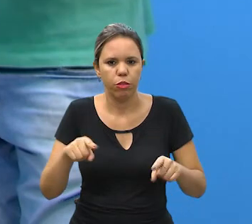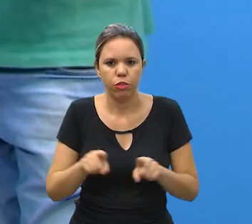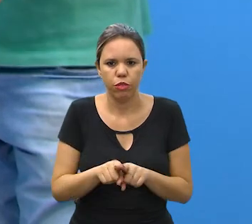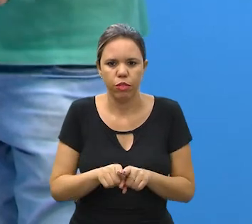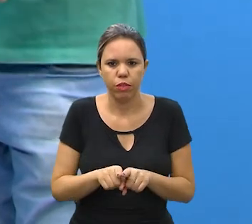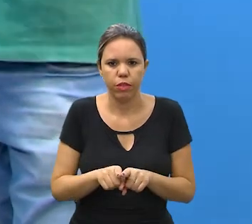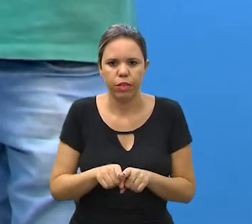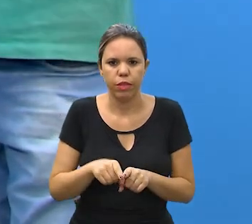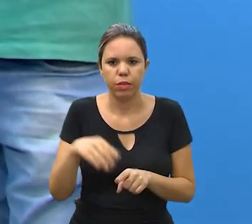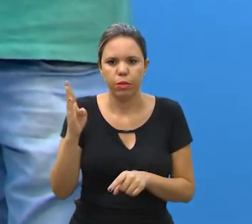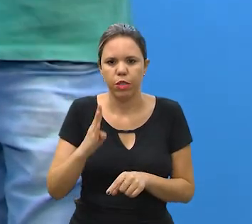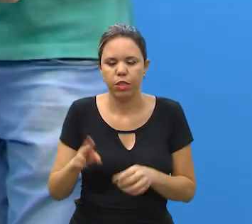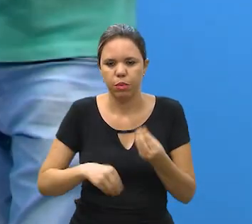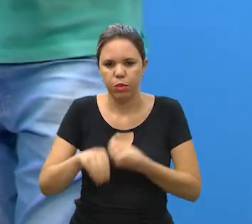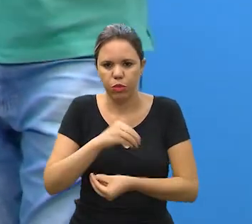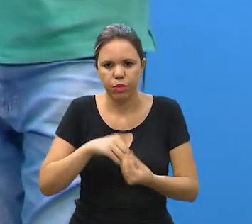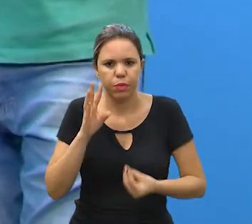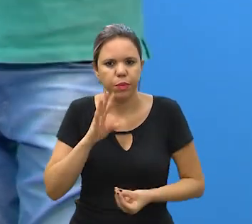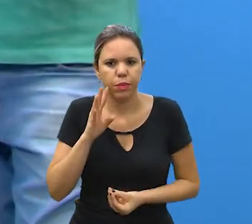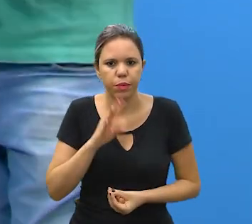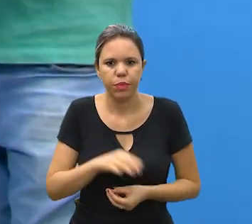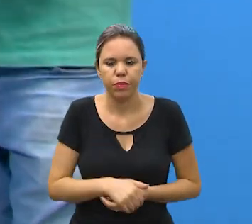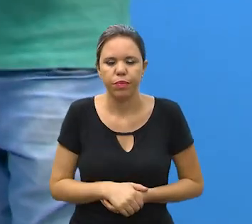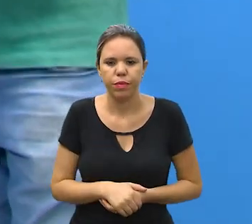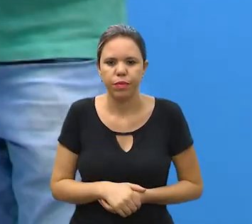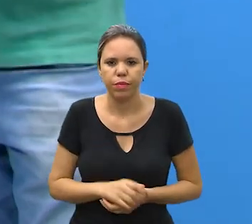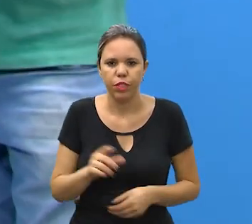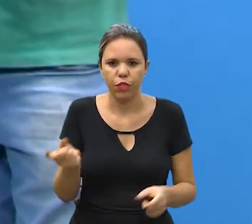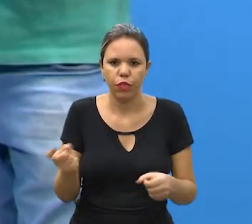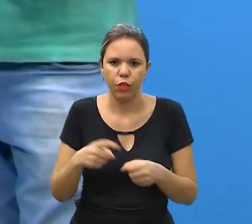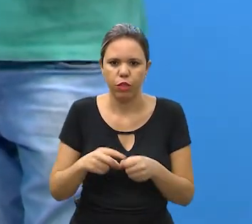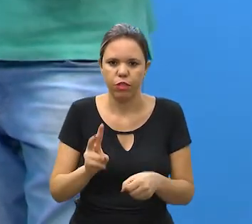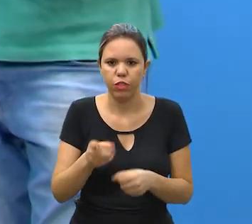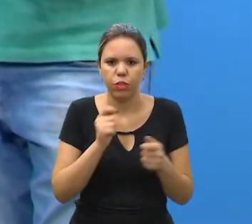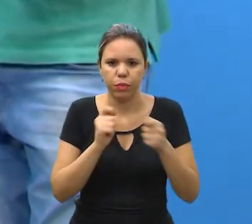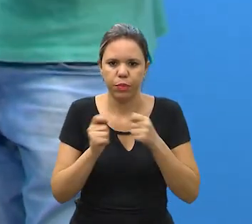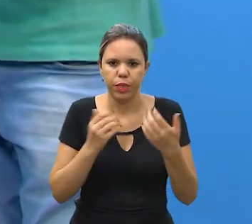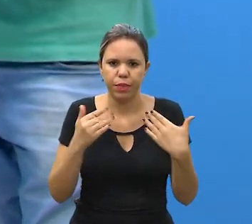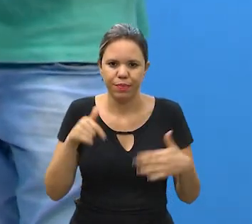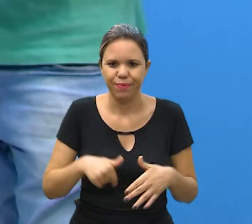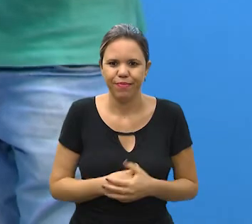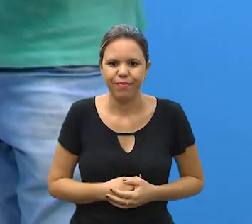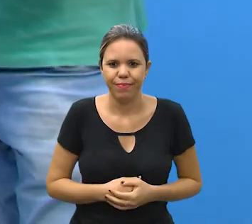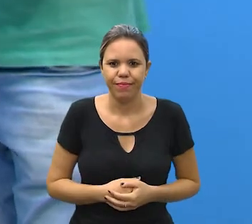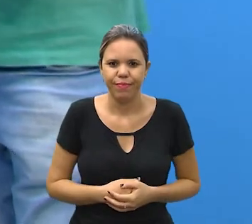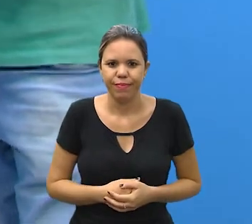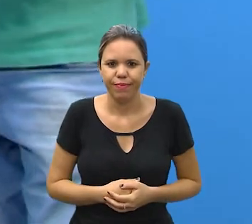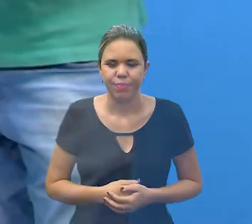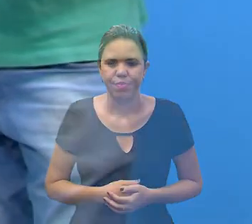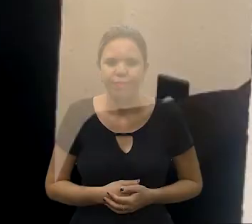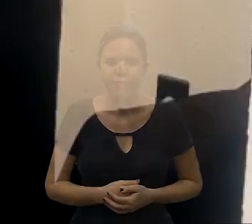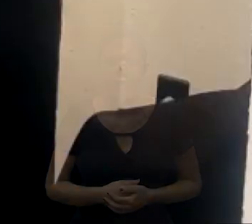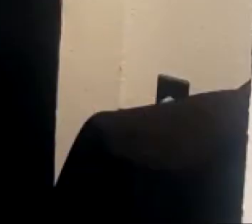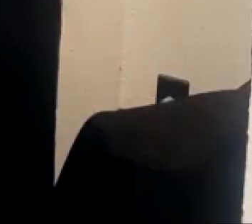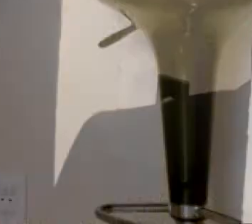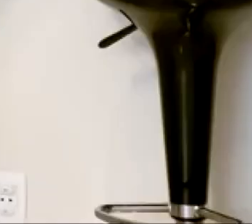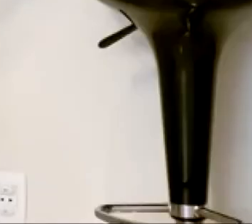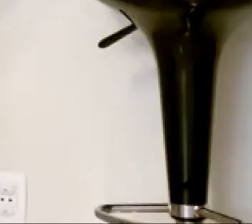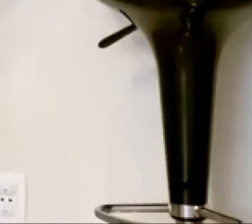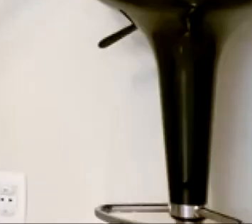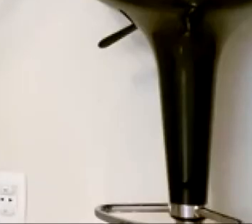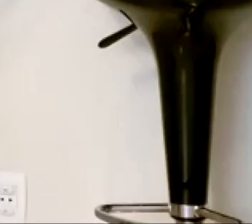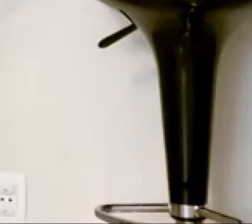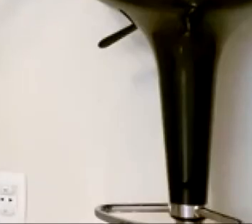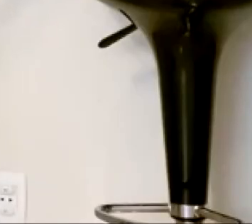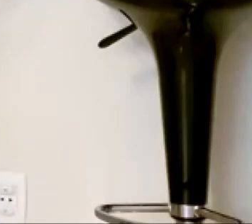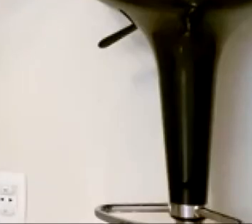Vegas com Aquarela do Brasil, essa mistura bacana do Old Chevy. Daqui a pouco a gente continua esse papo aqui com eles. Bright